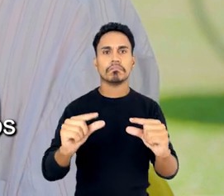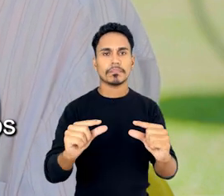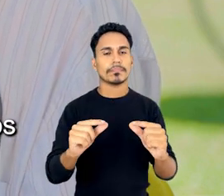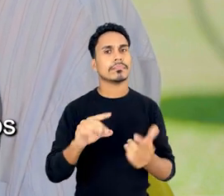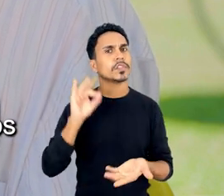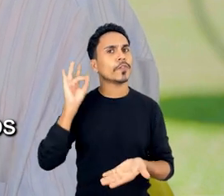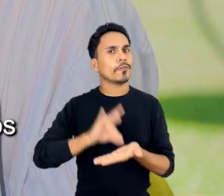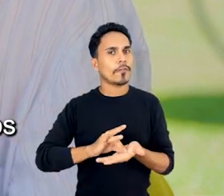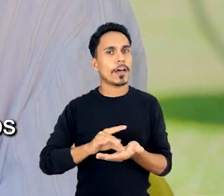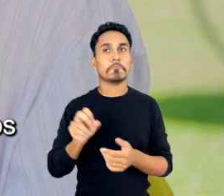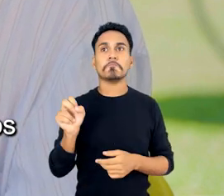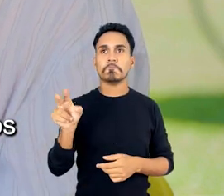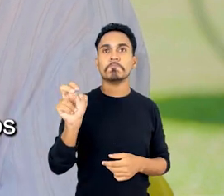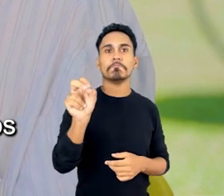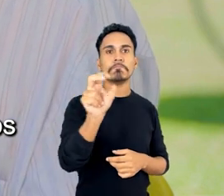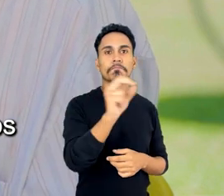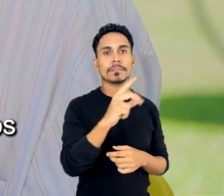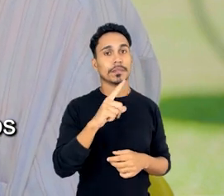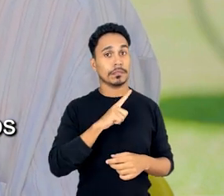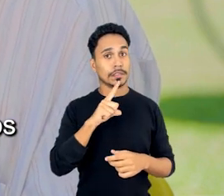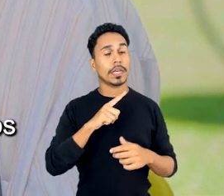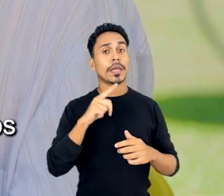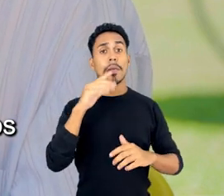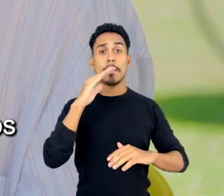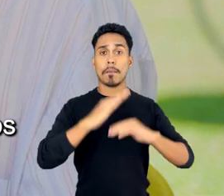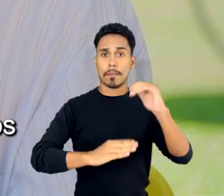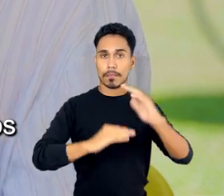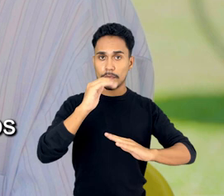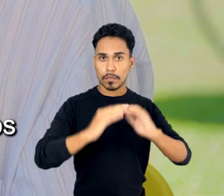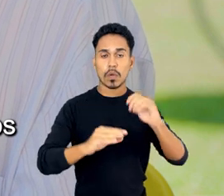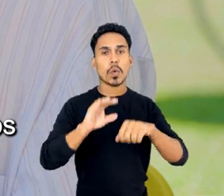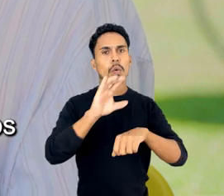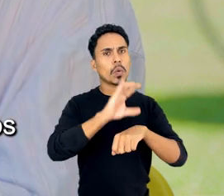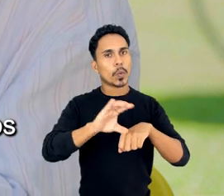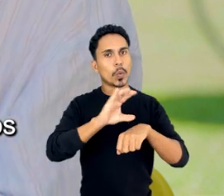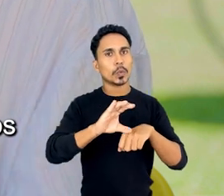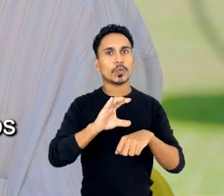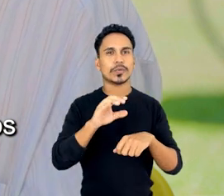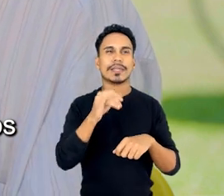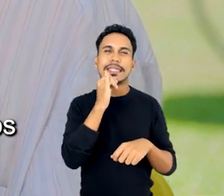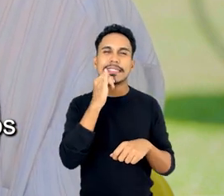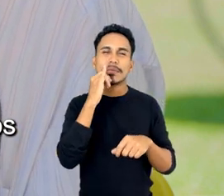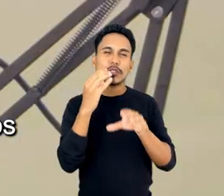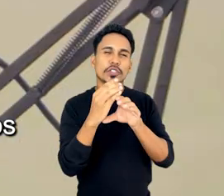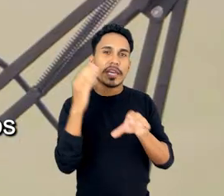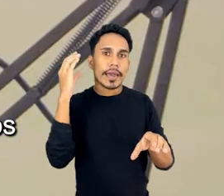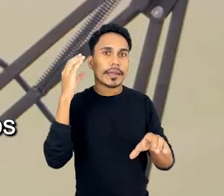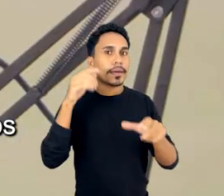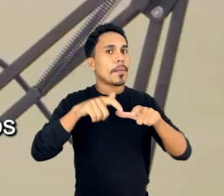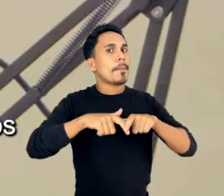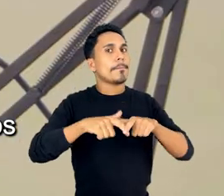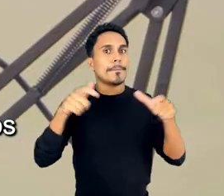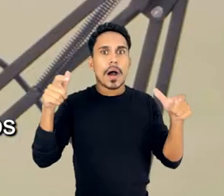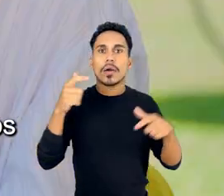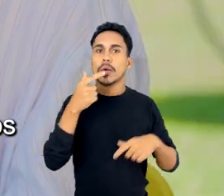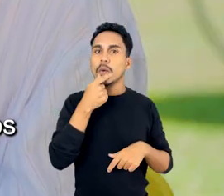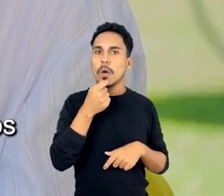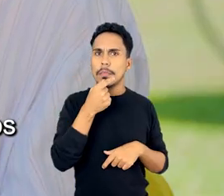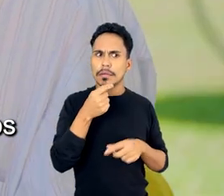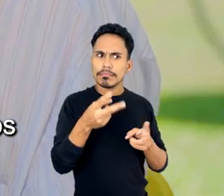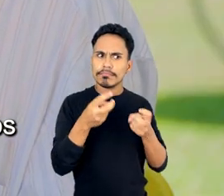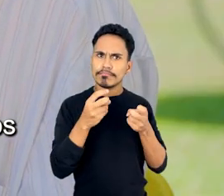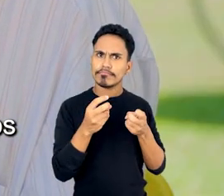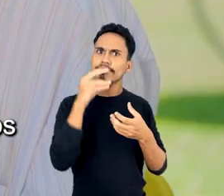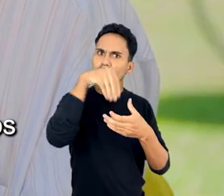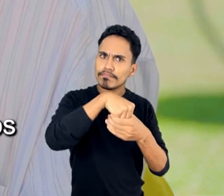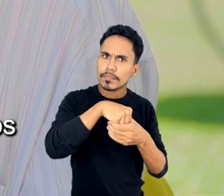e profissões ou cursos considerados masculinos né tipo engenharia que cada vez mais você